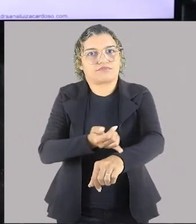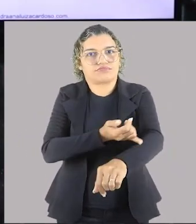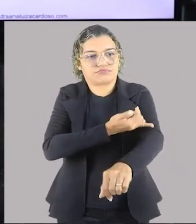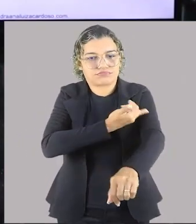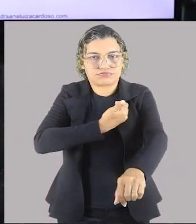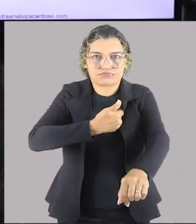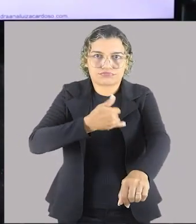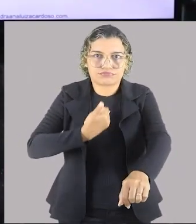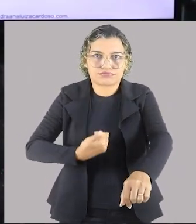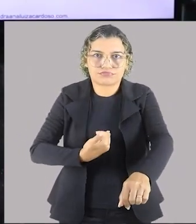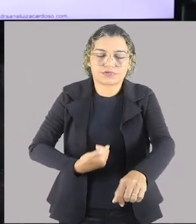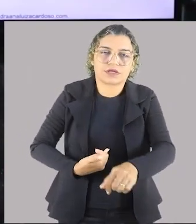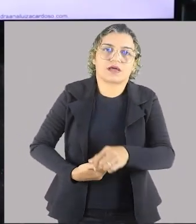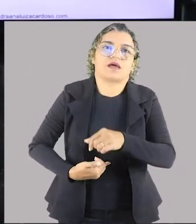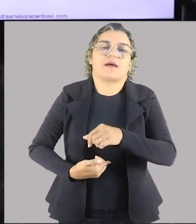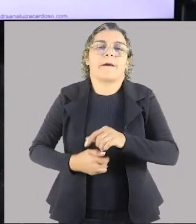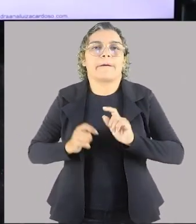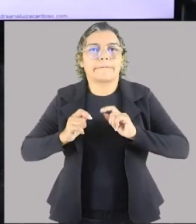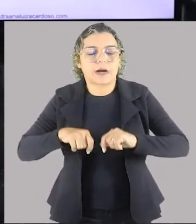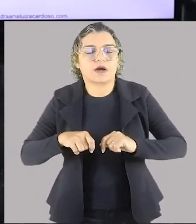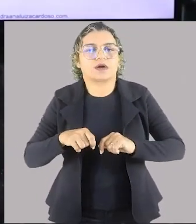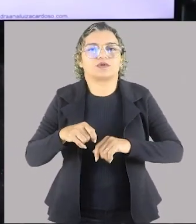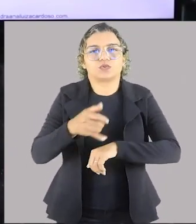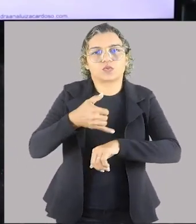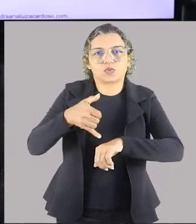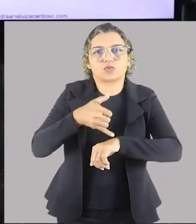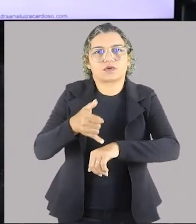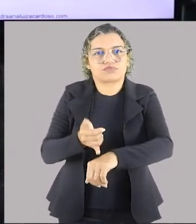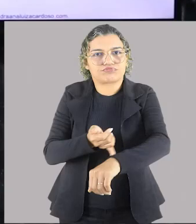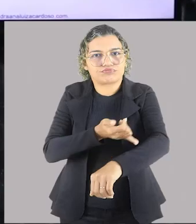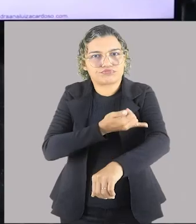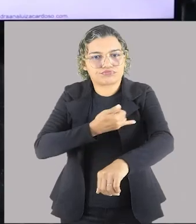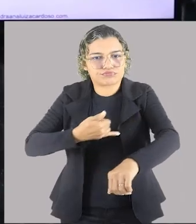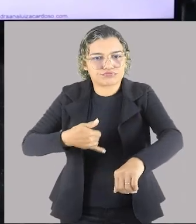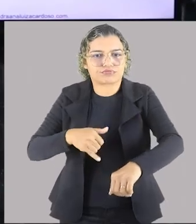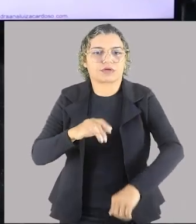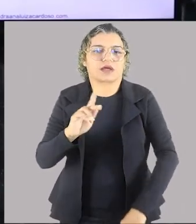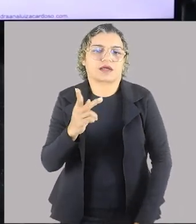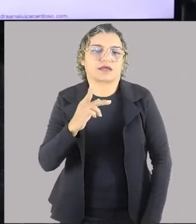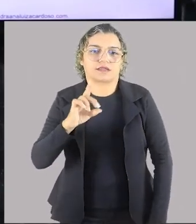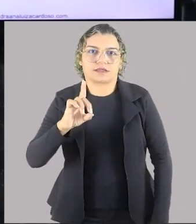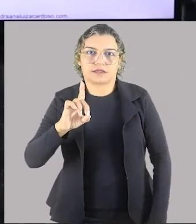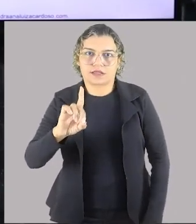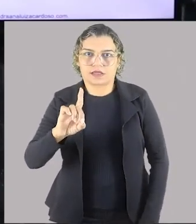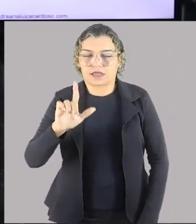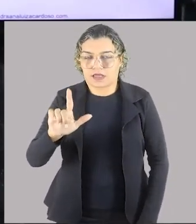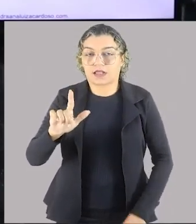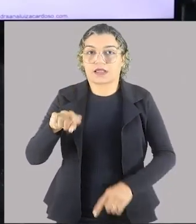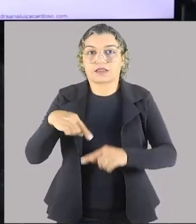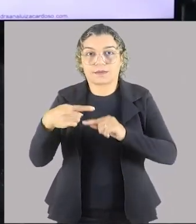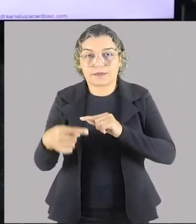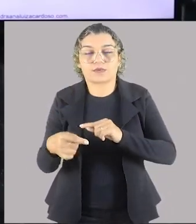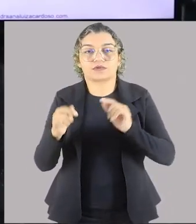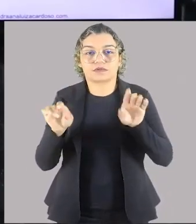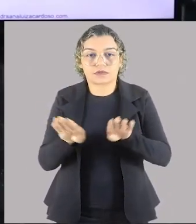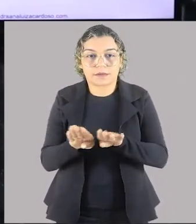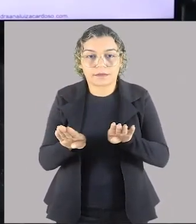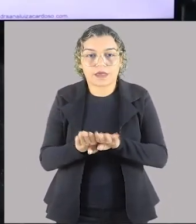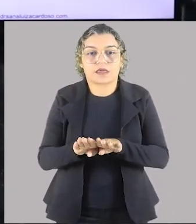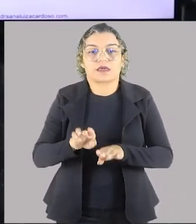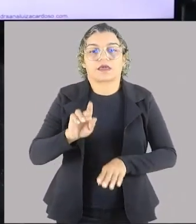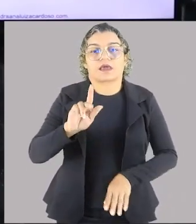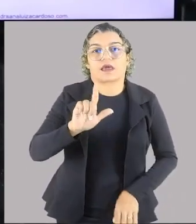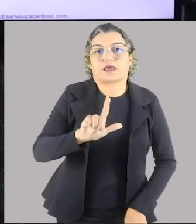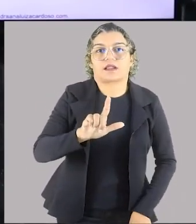essa gordura ela pode ser transportada pelo HDL e pode ser transportada pelo LDL,